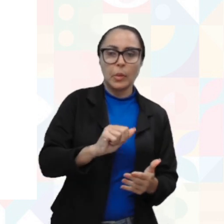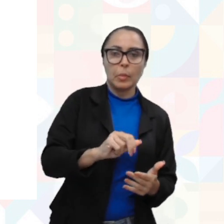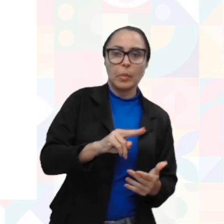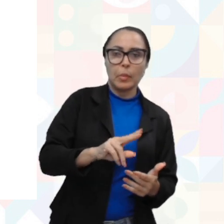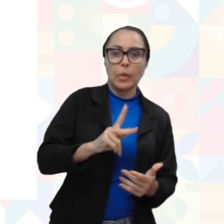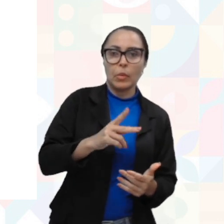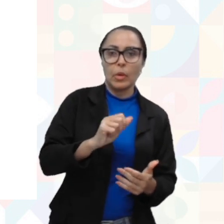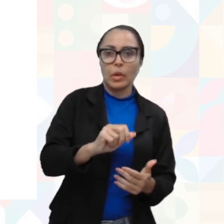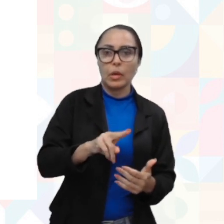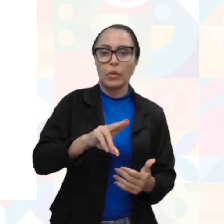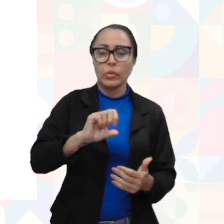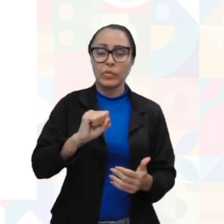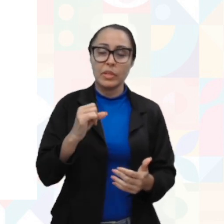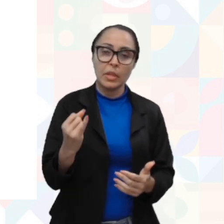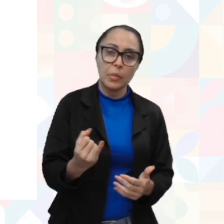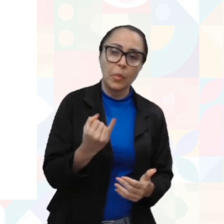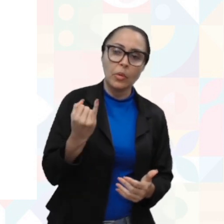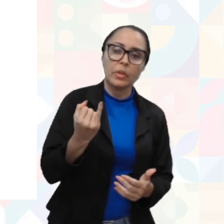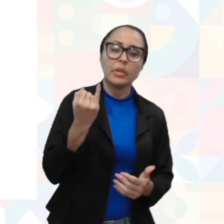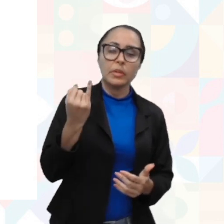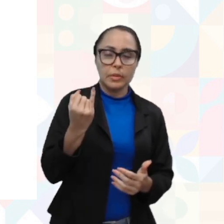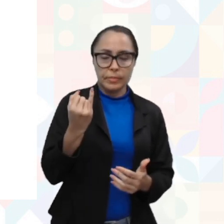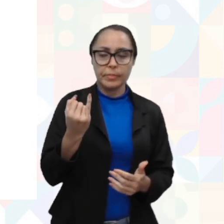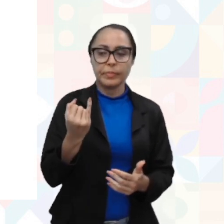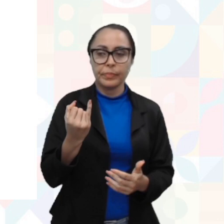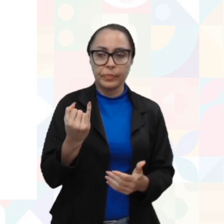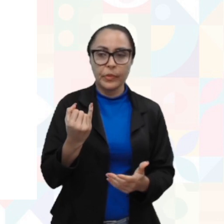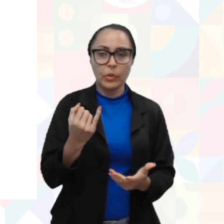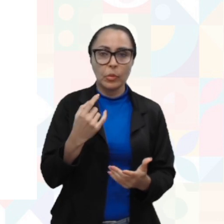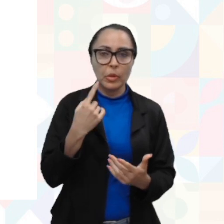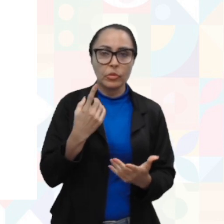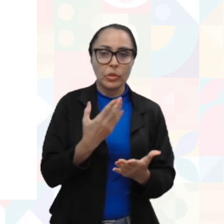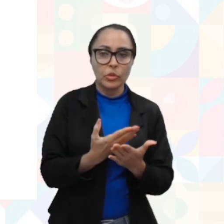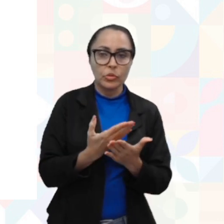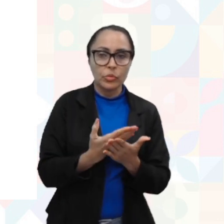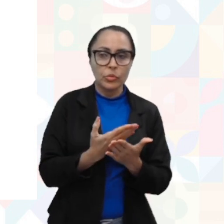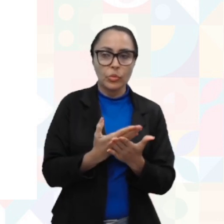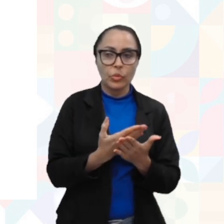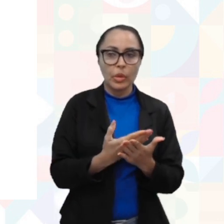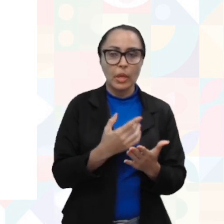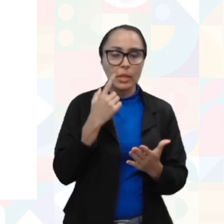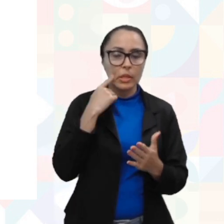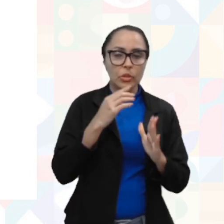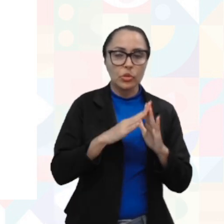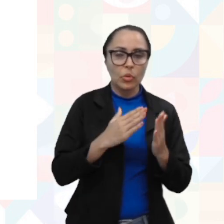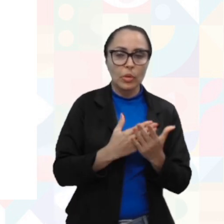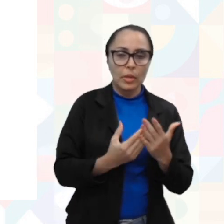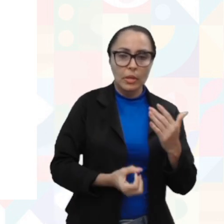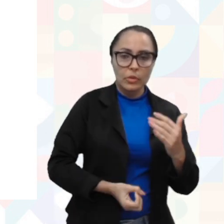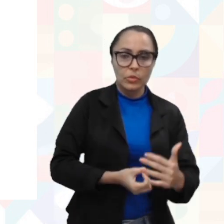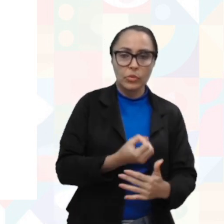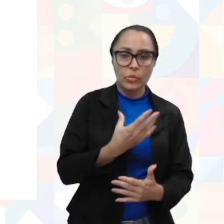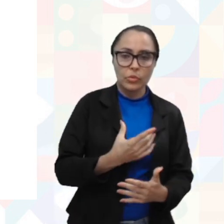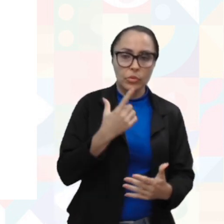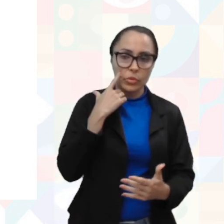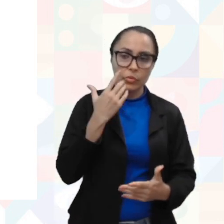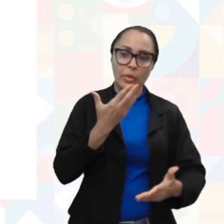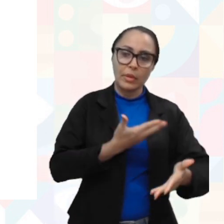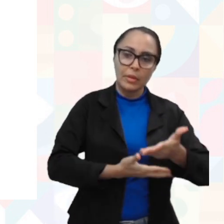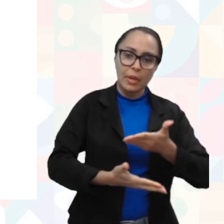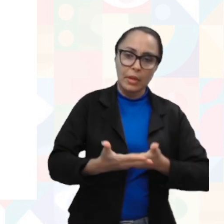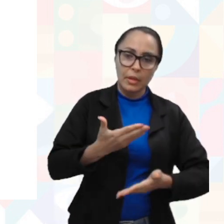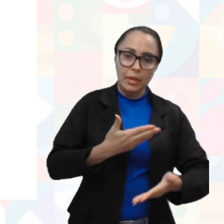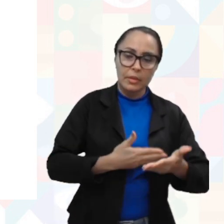muito importante para a Bauhaus, porque, como a gente estudou no e-book, essa escola ela surgiu da integração